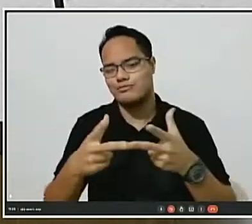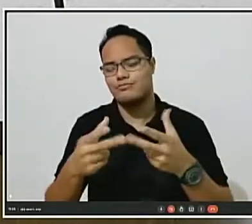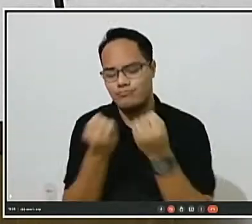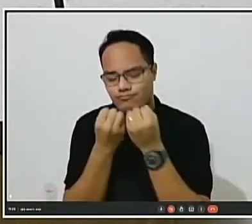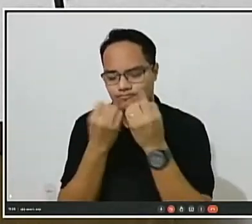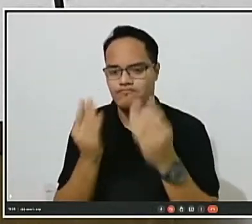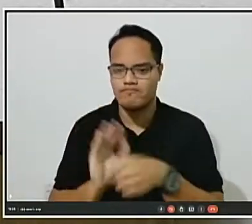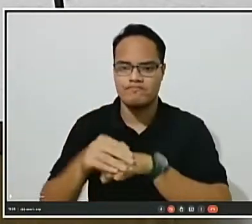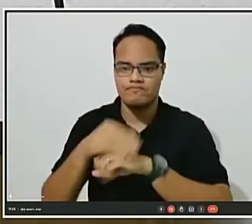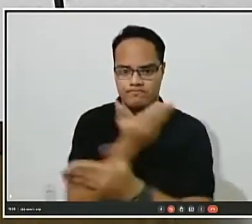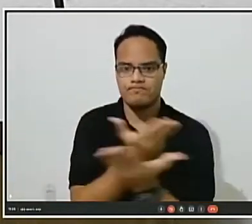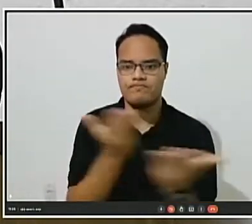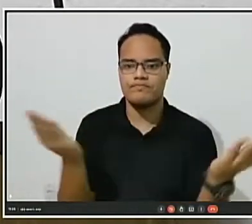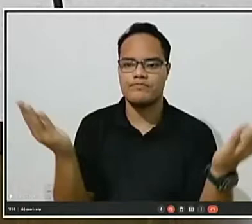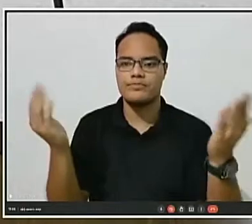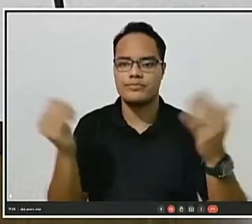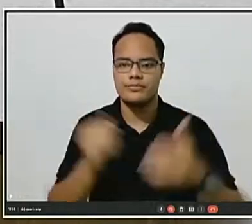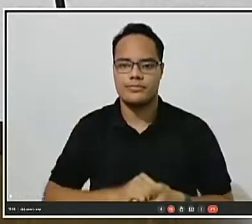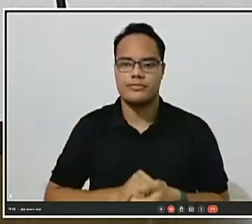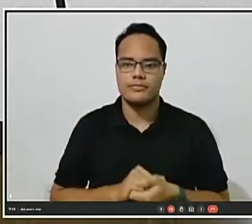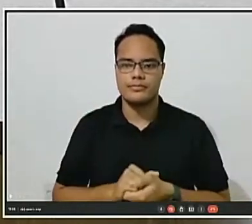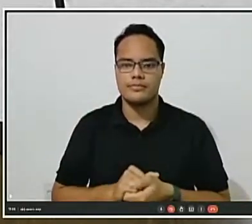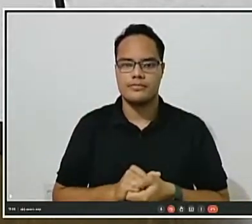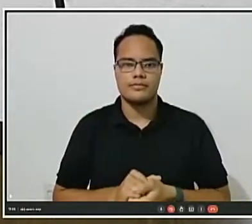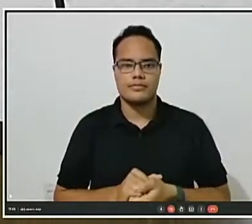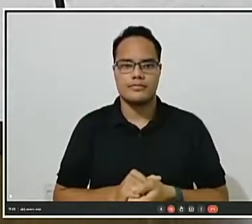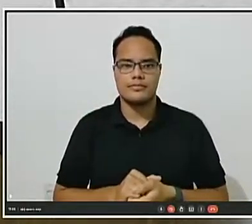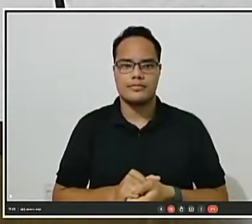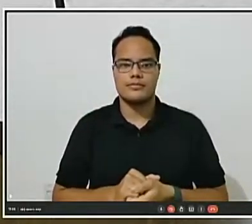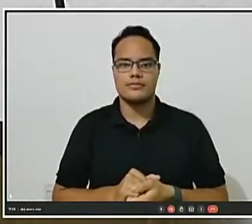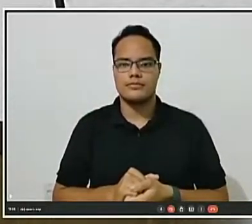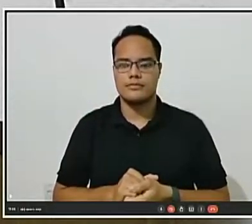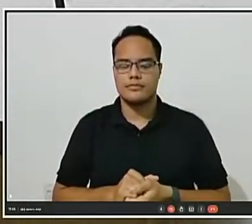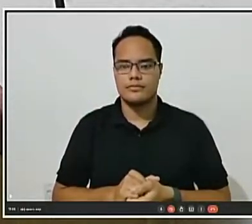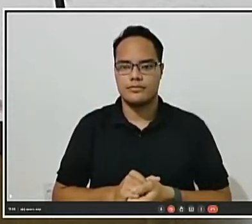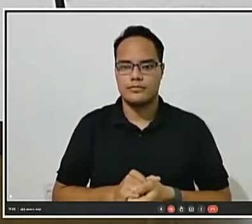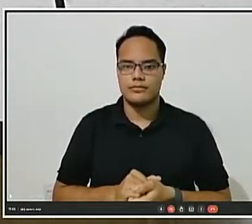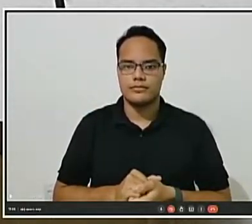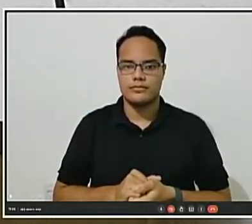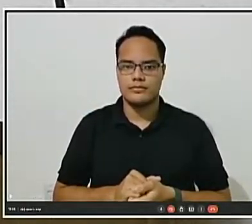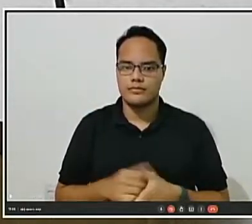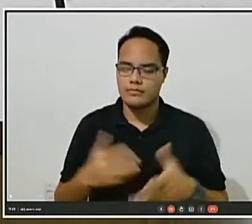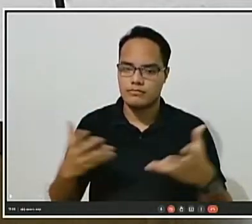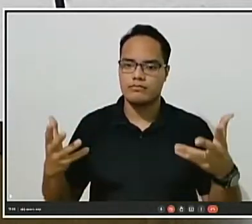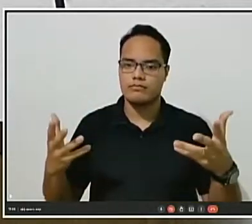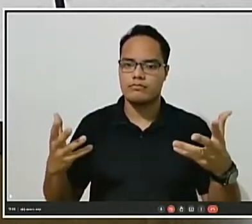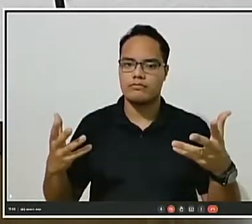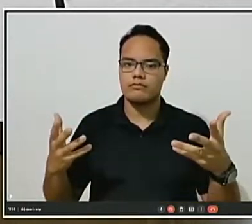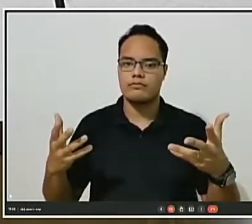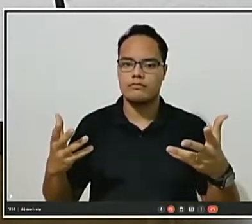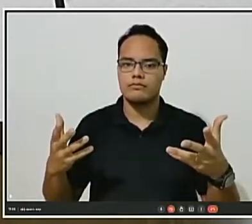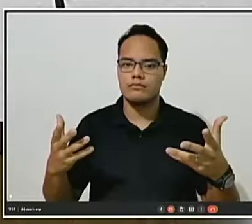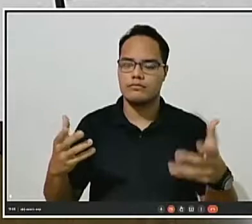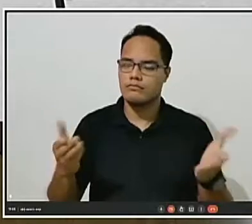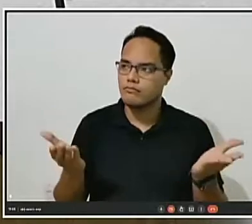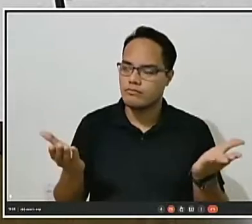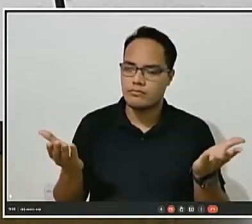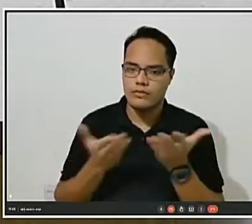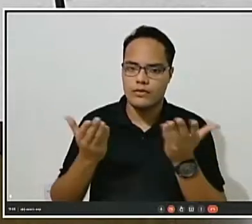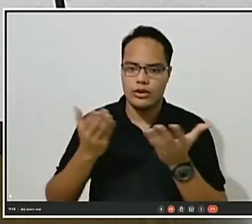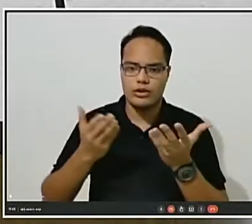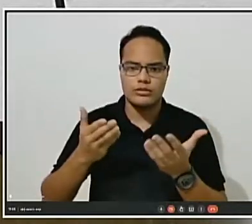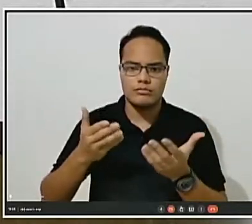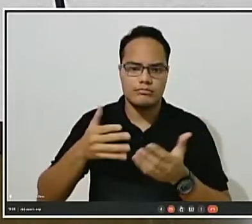Então, eu hoje a minha fala mais